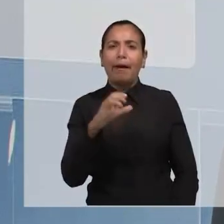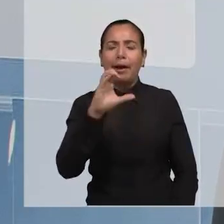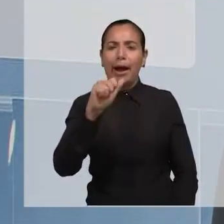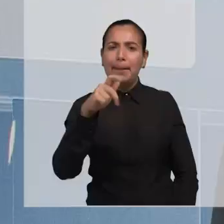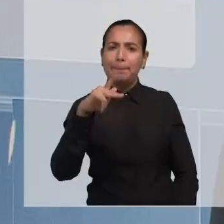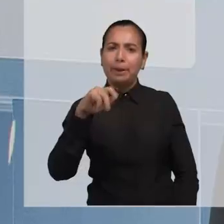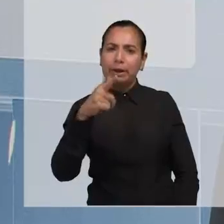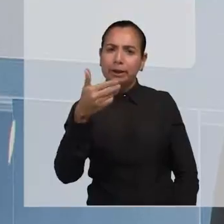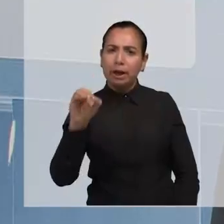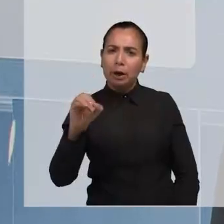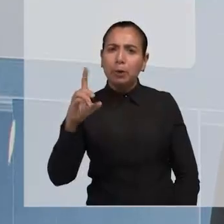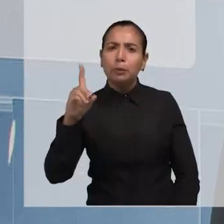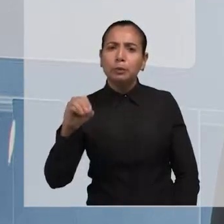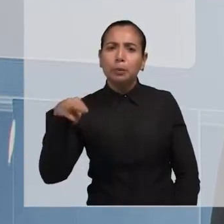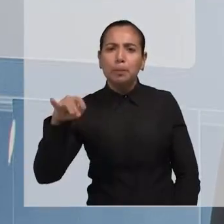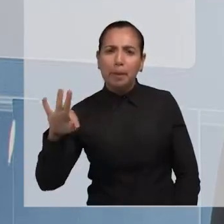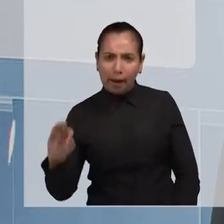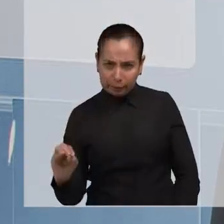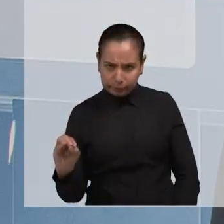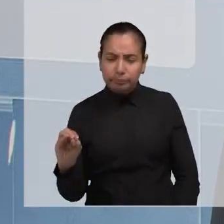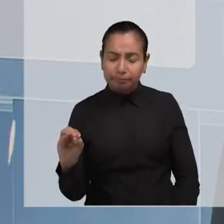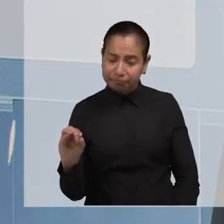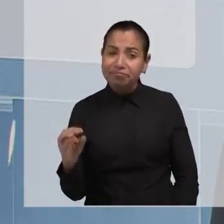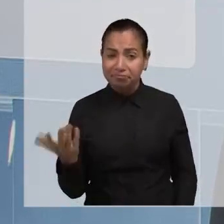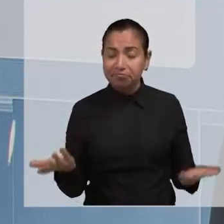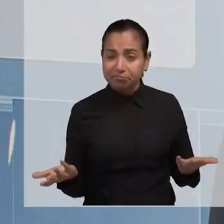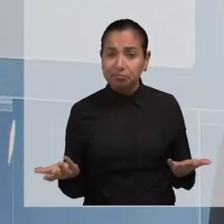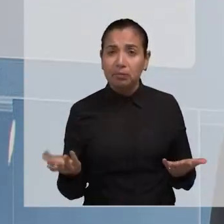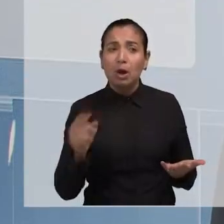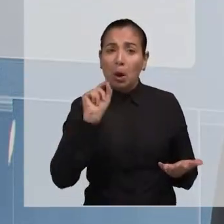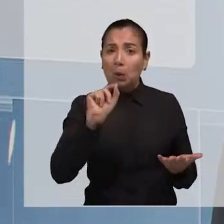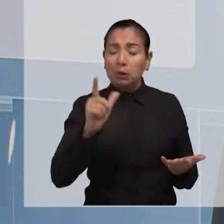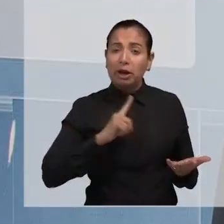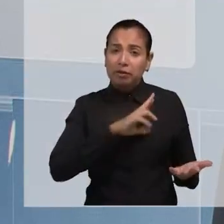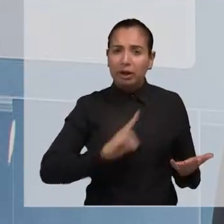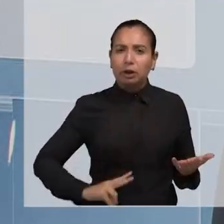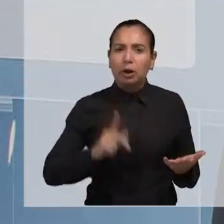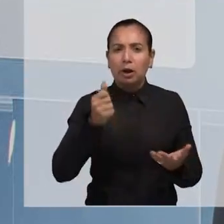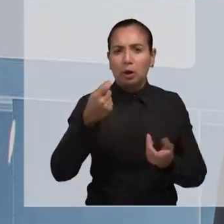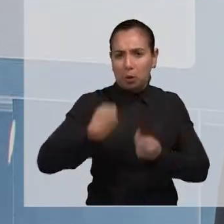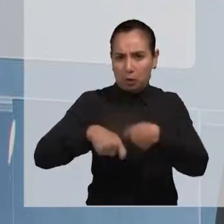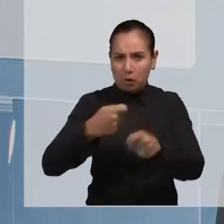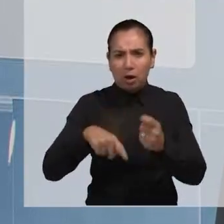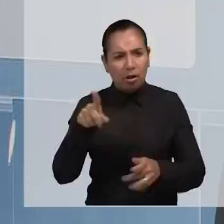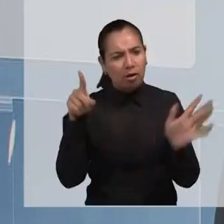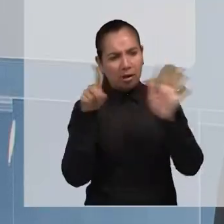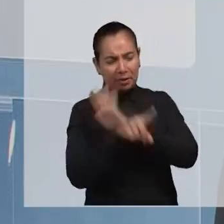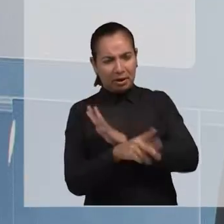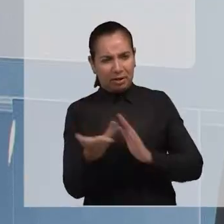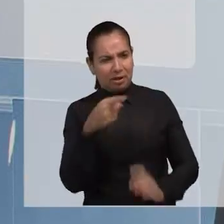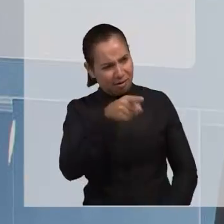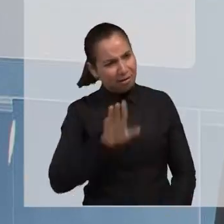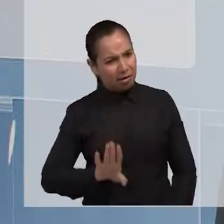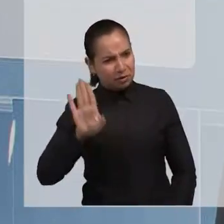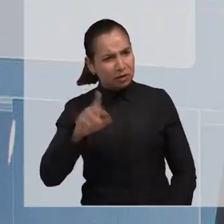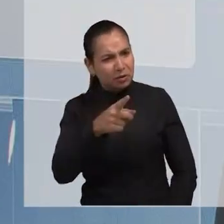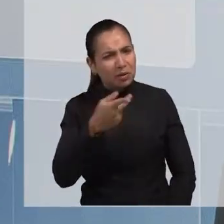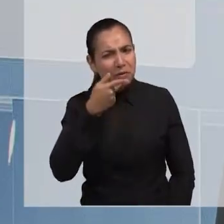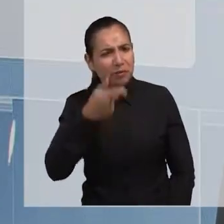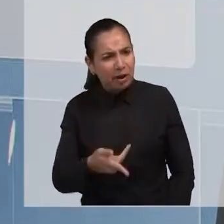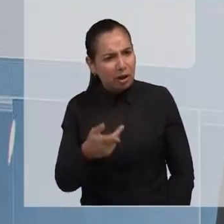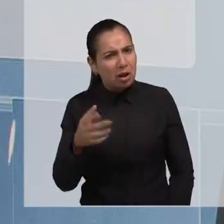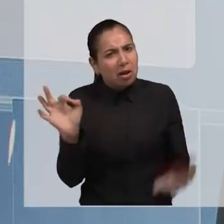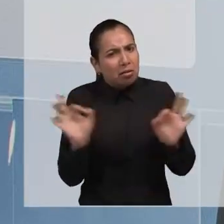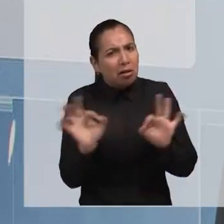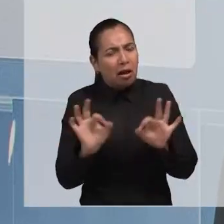Inclusive, uma das entrevistadoras, que é a Vera Magalhães, né? Exatamente, que é economista. É economista, ela disse, candidato, o senhor está partindo para cima dele sem a gente